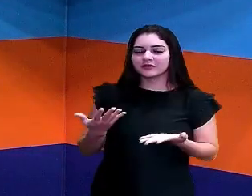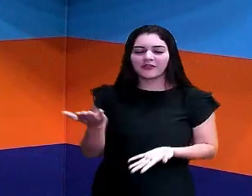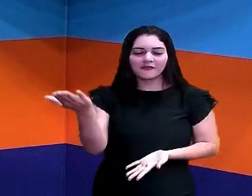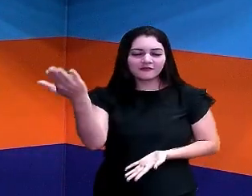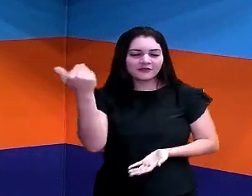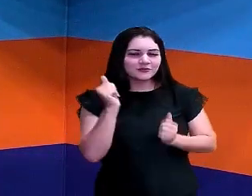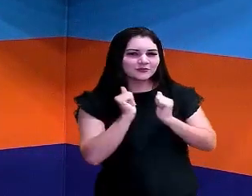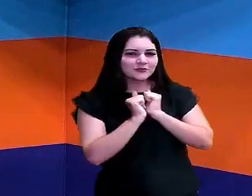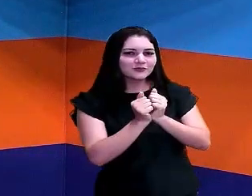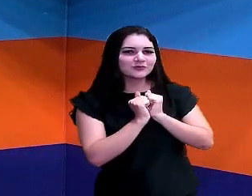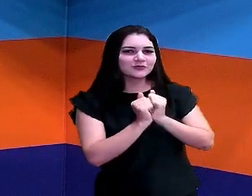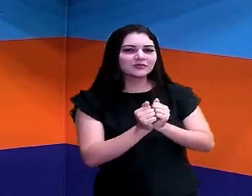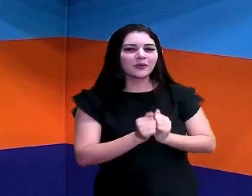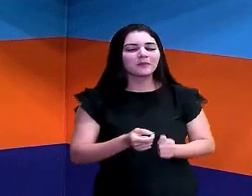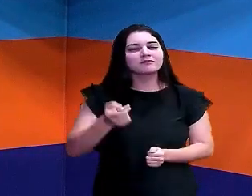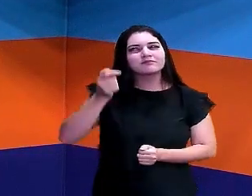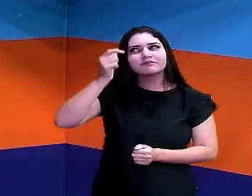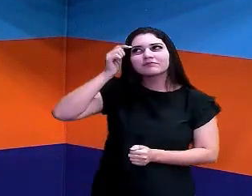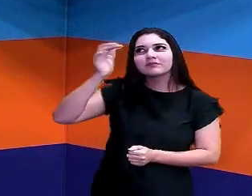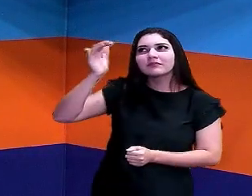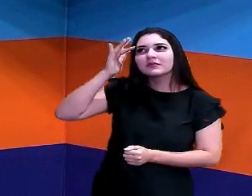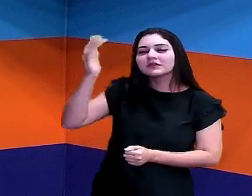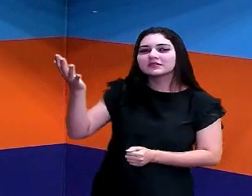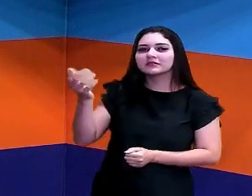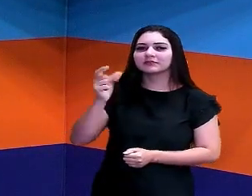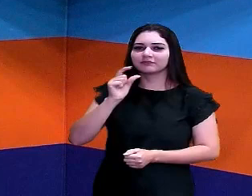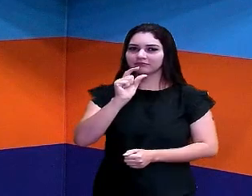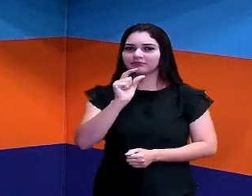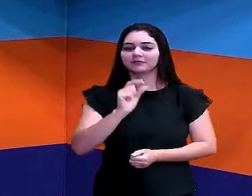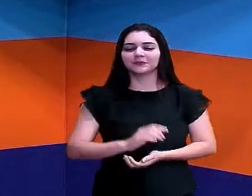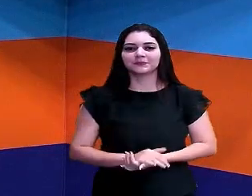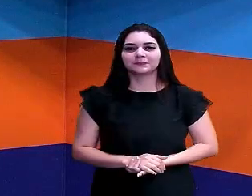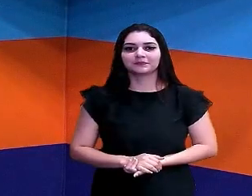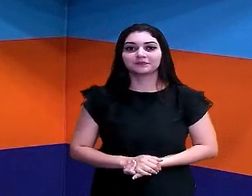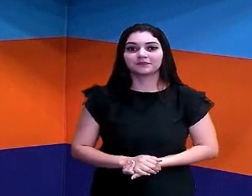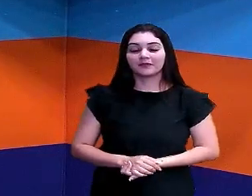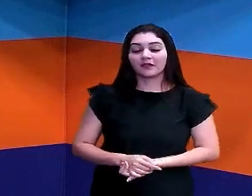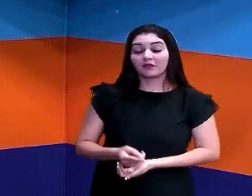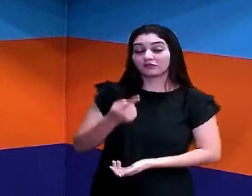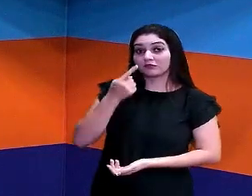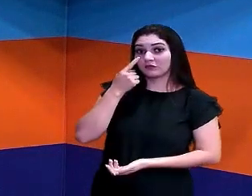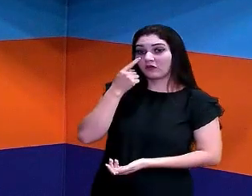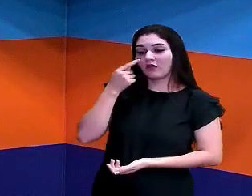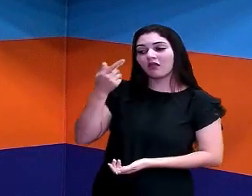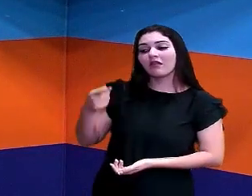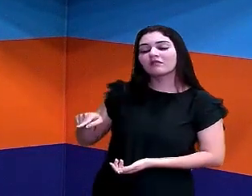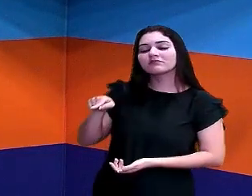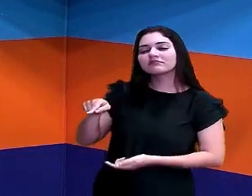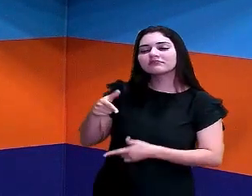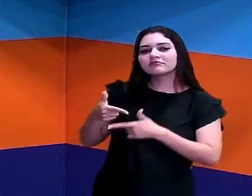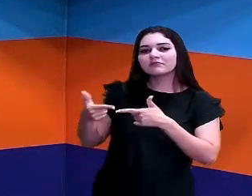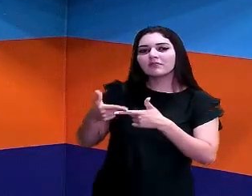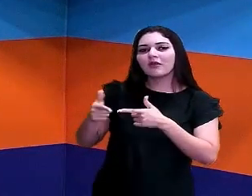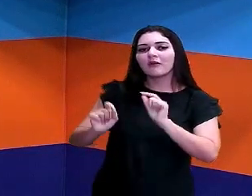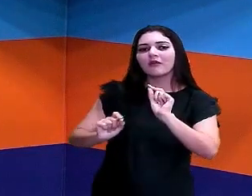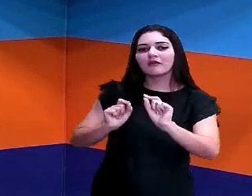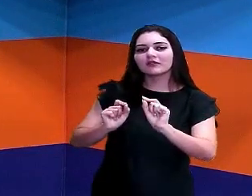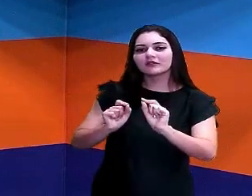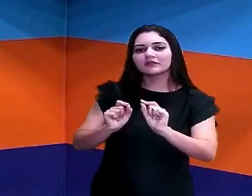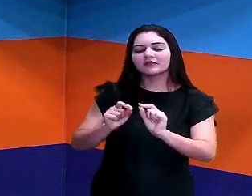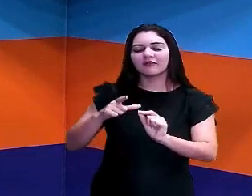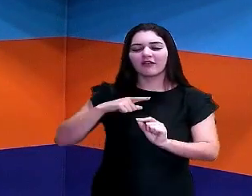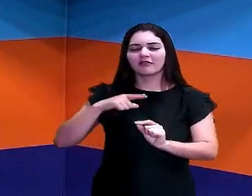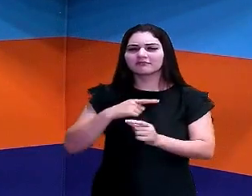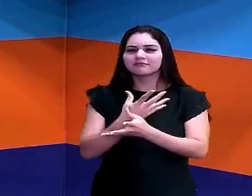vem comigo pensar um pouco. Se liga aí neste problema que vai